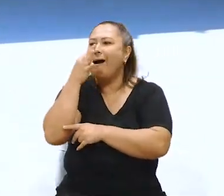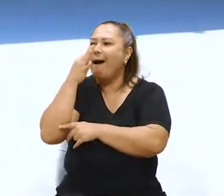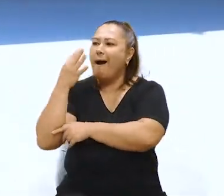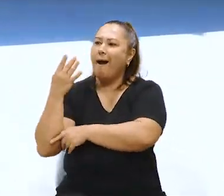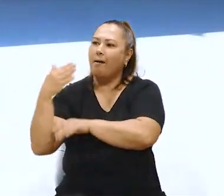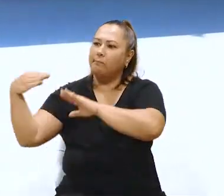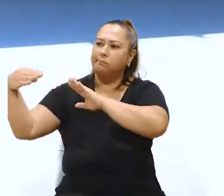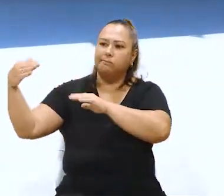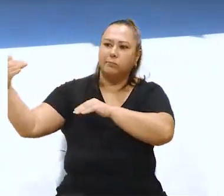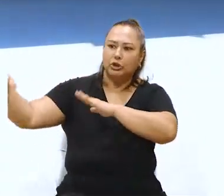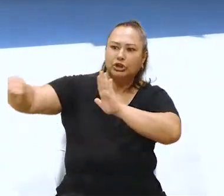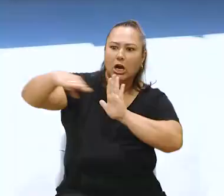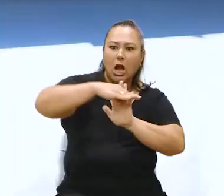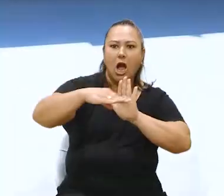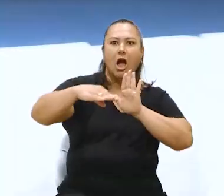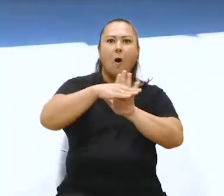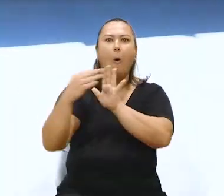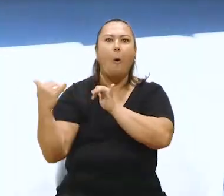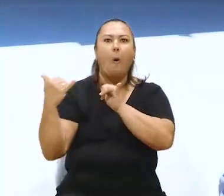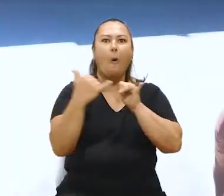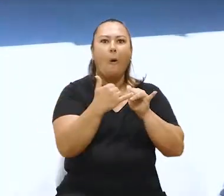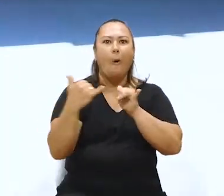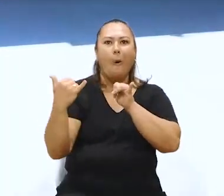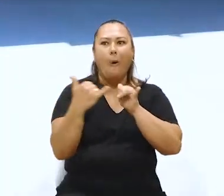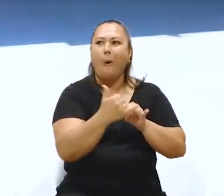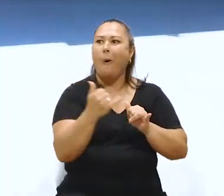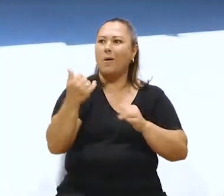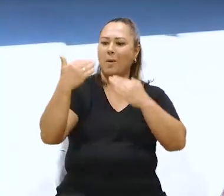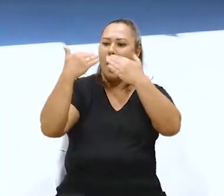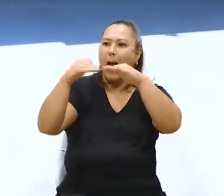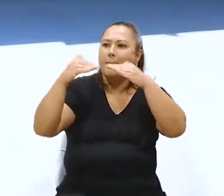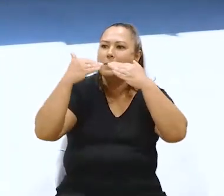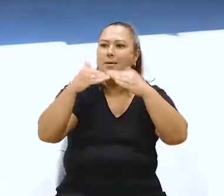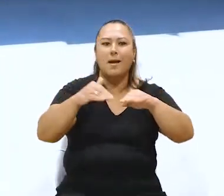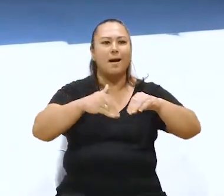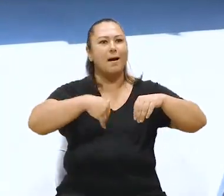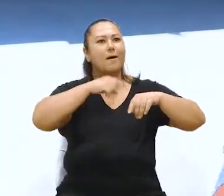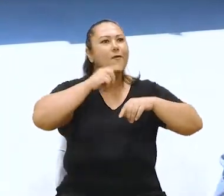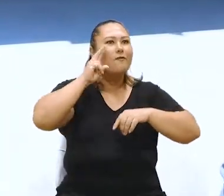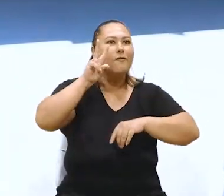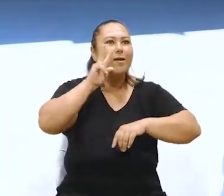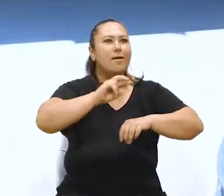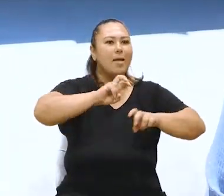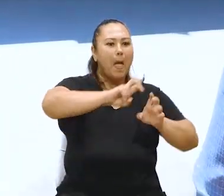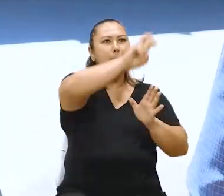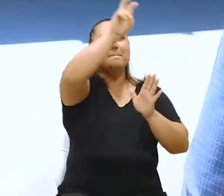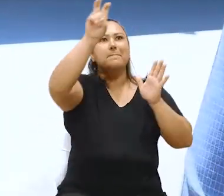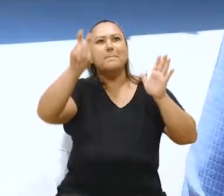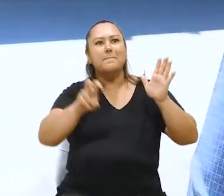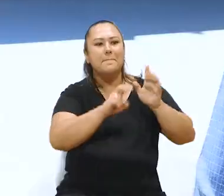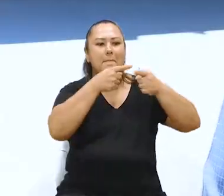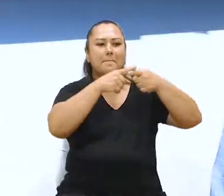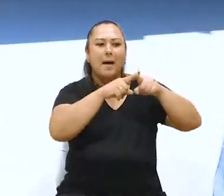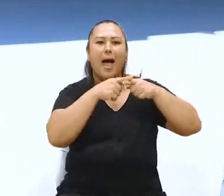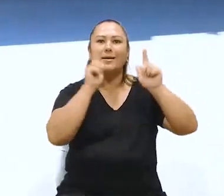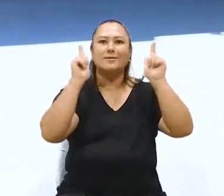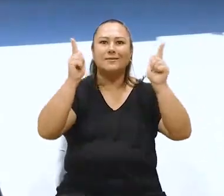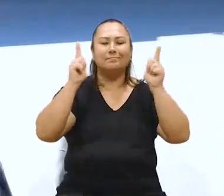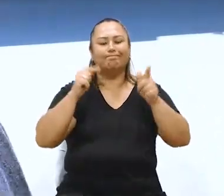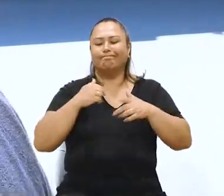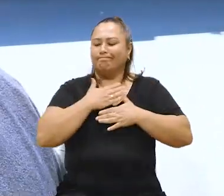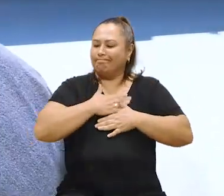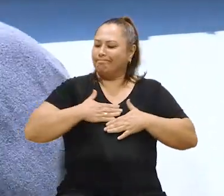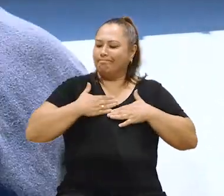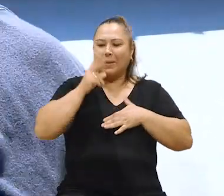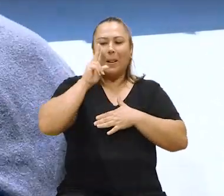e ver os ônibus, os caminhões, o parque de diversão. Então é uma memória afetiva que eu tenho da minha infância, quando os meus